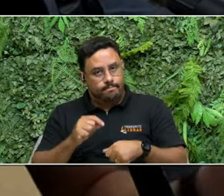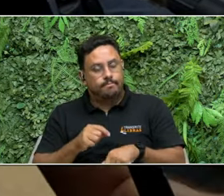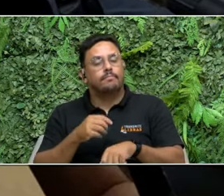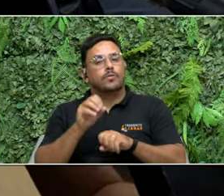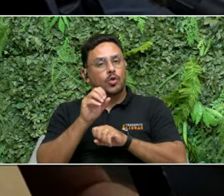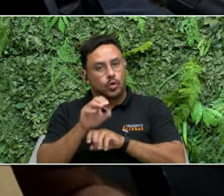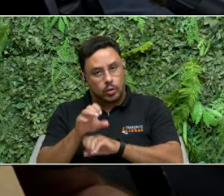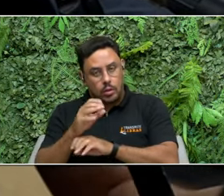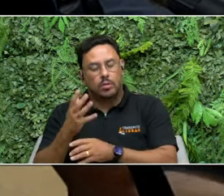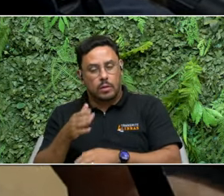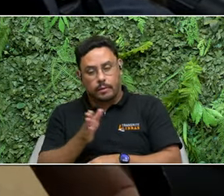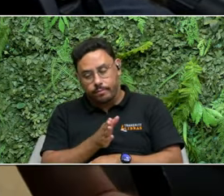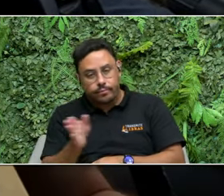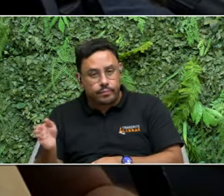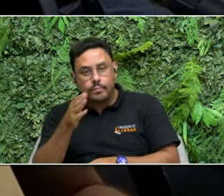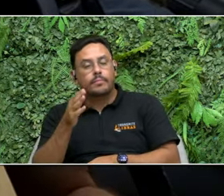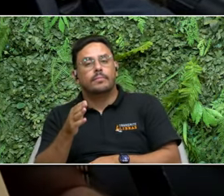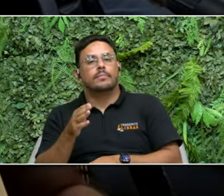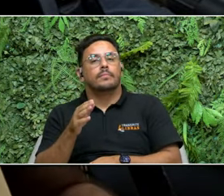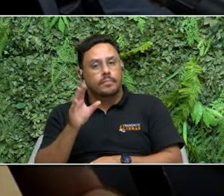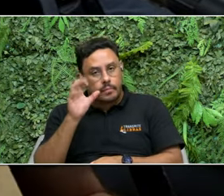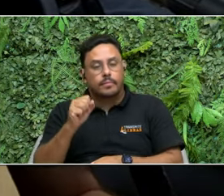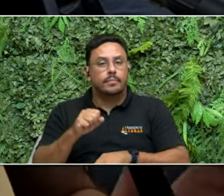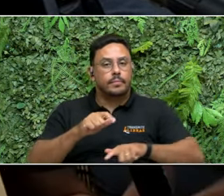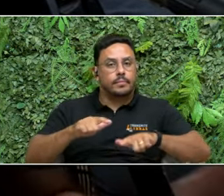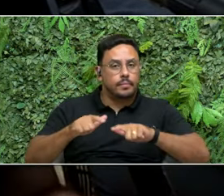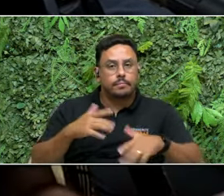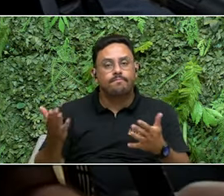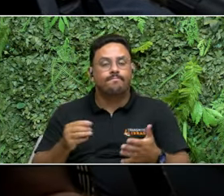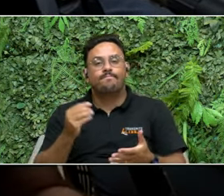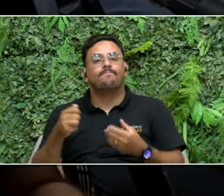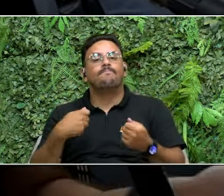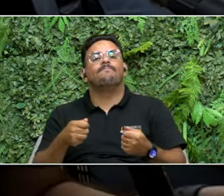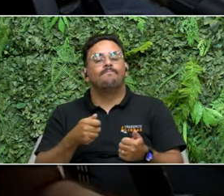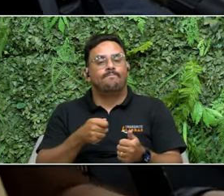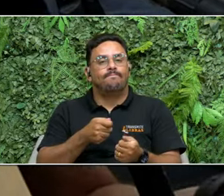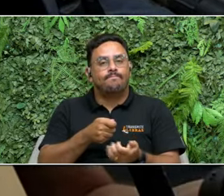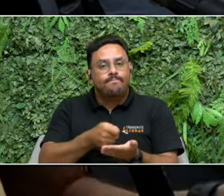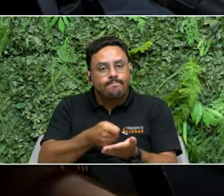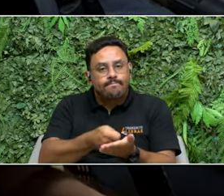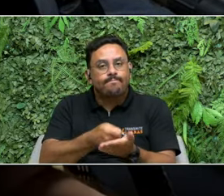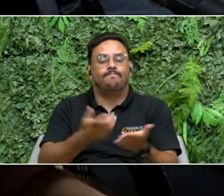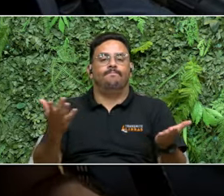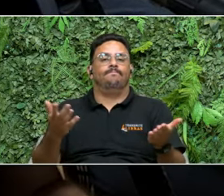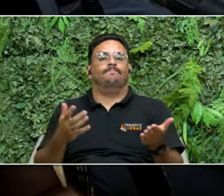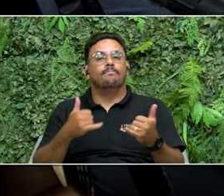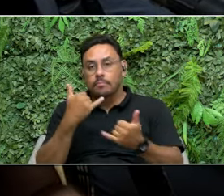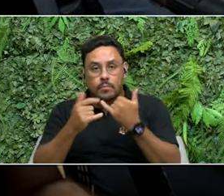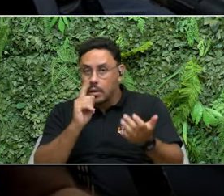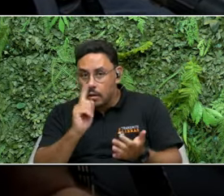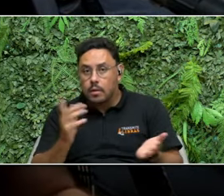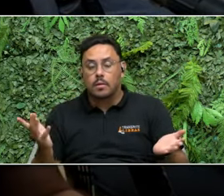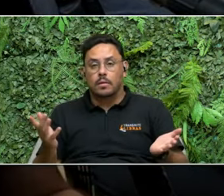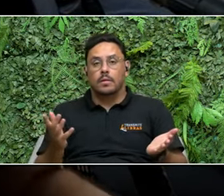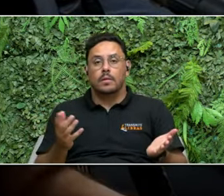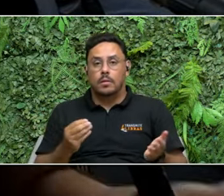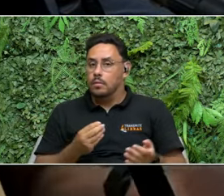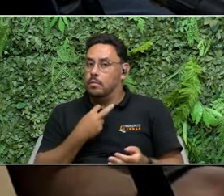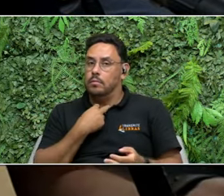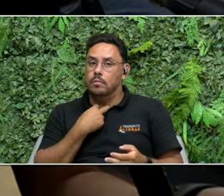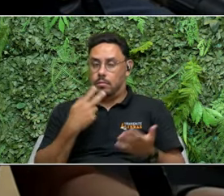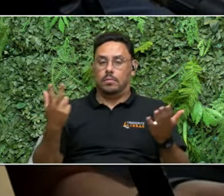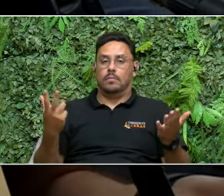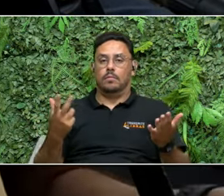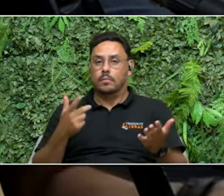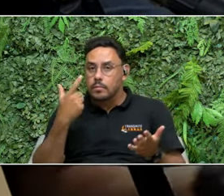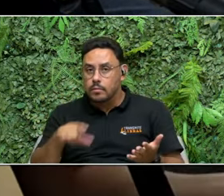treinador quer uma saída de bola no pé né trabalhada mas cara você é pressionado pô não brinca né não dá esse mole num clássico